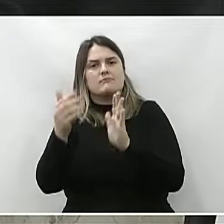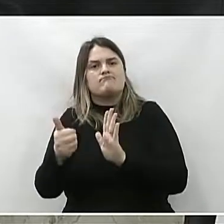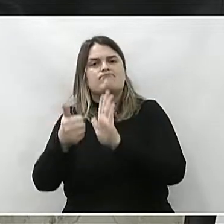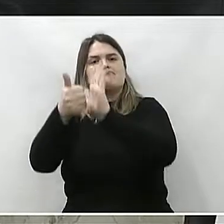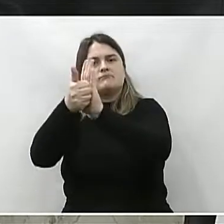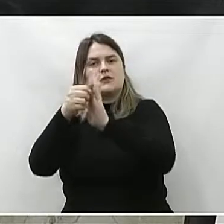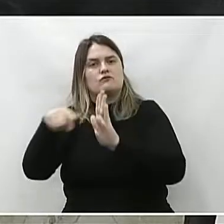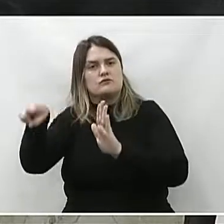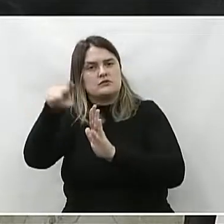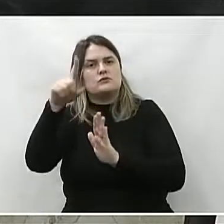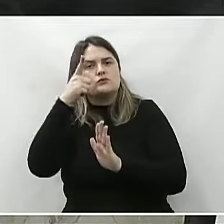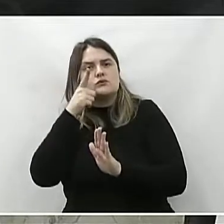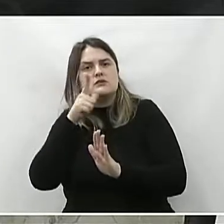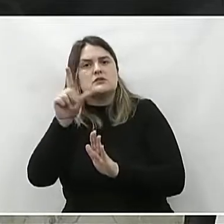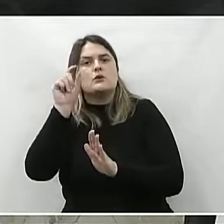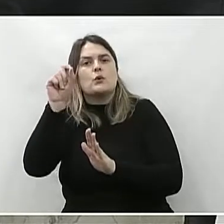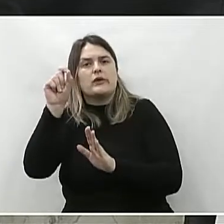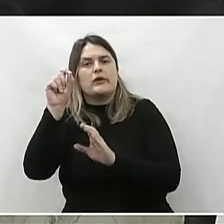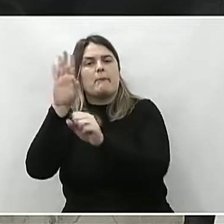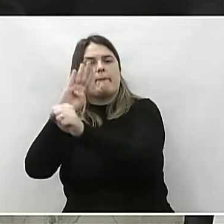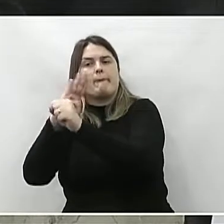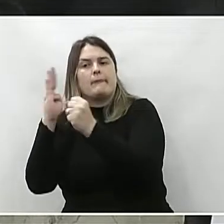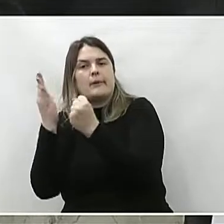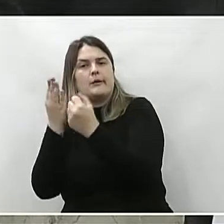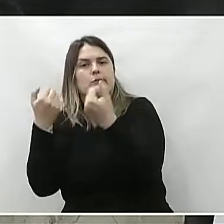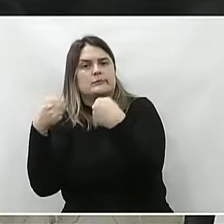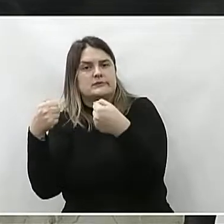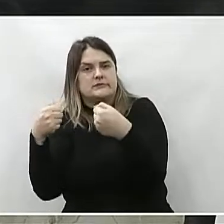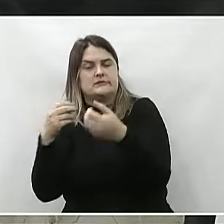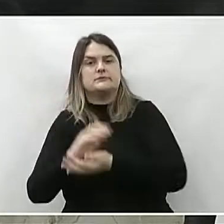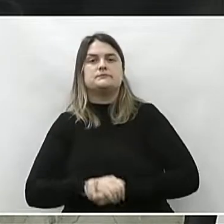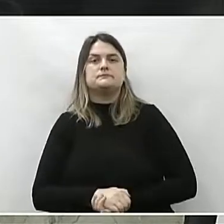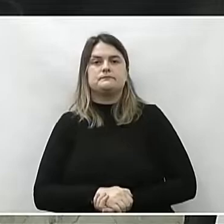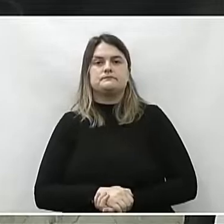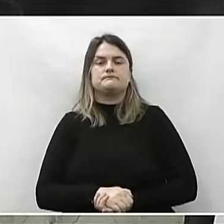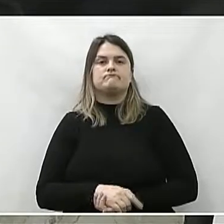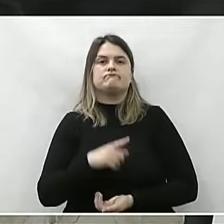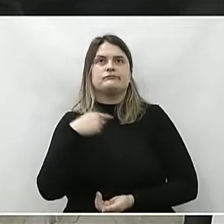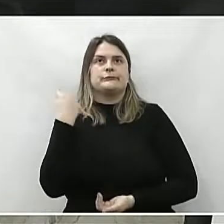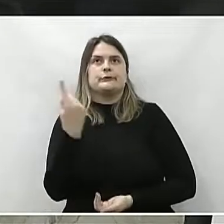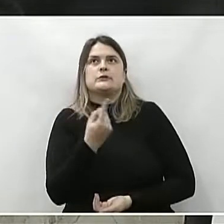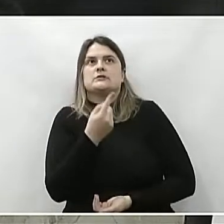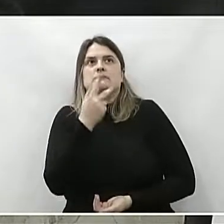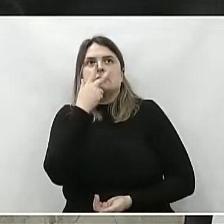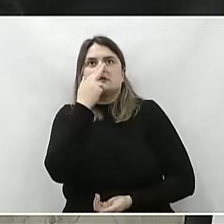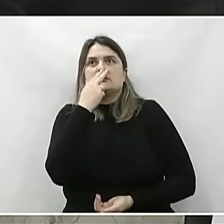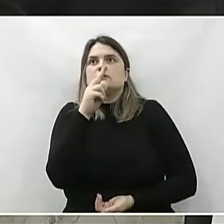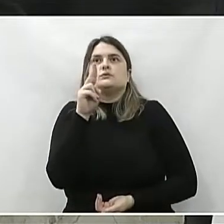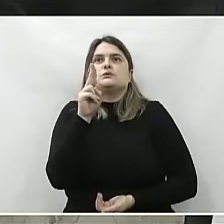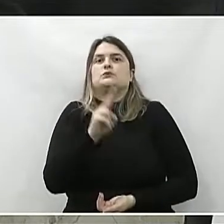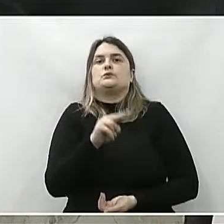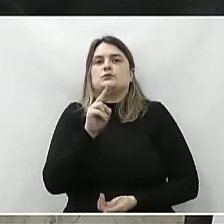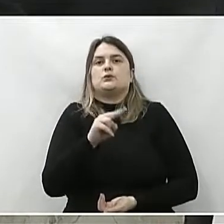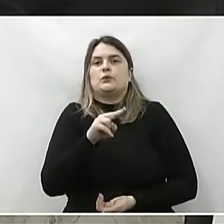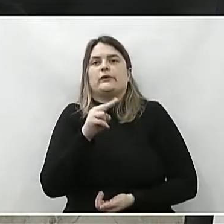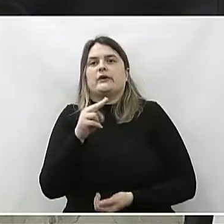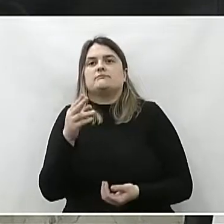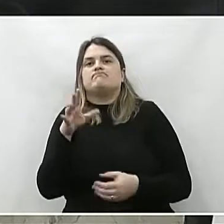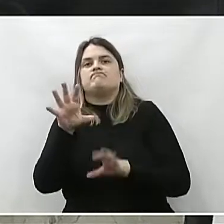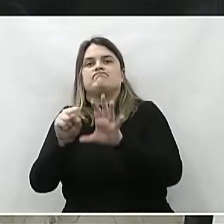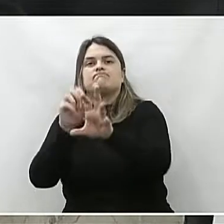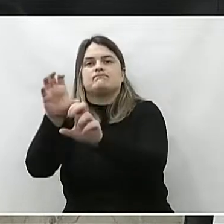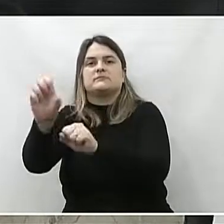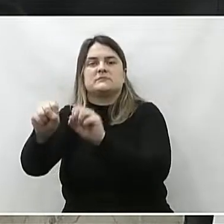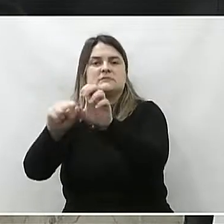para que vocês consigam os anseios e o bem comum da população de vocês. Então, a gente não está nunca buscando